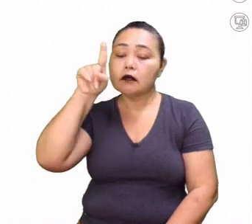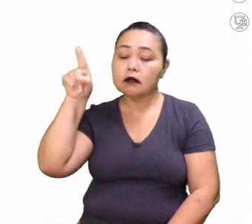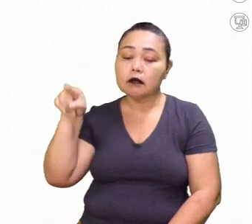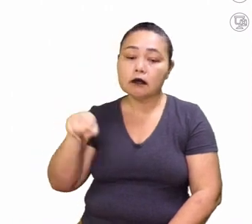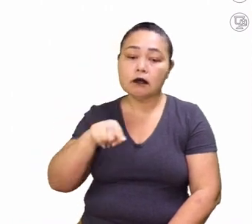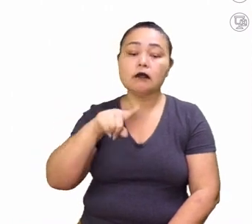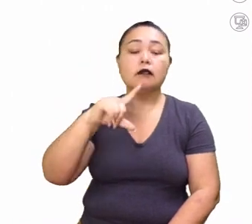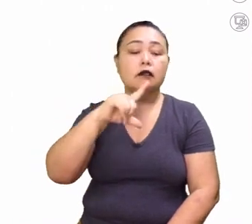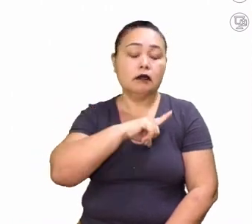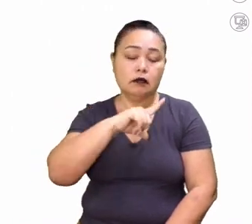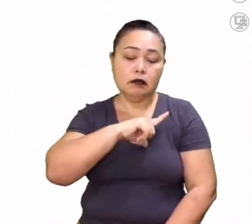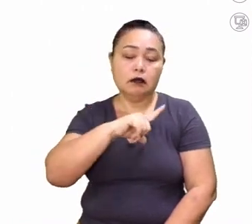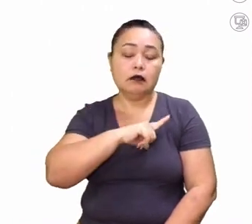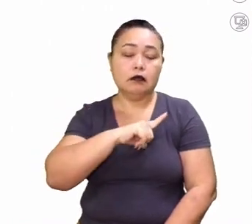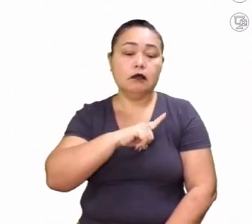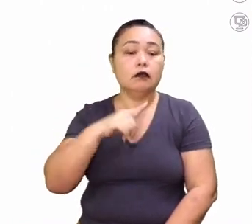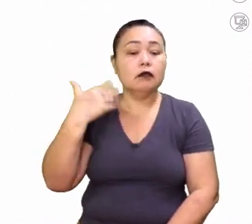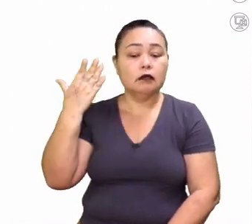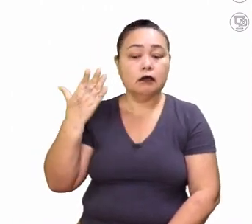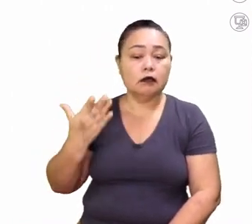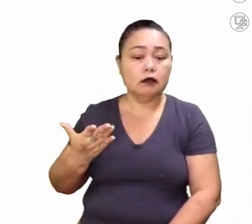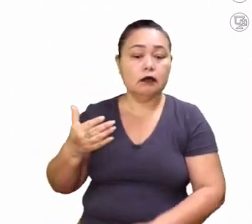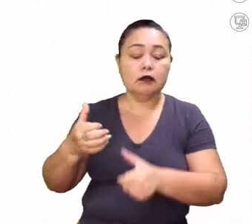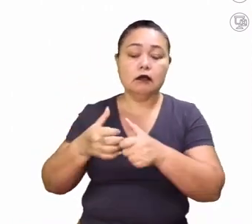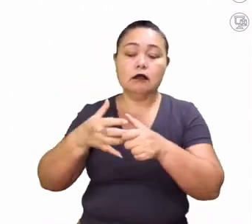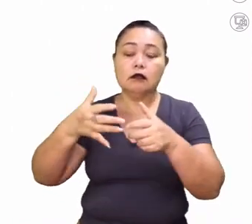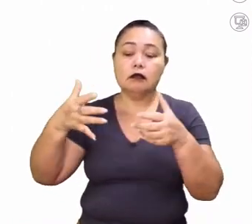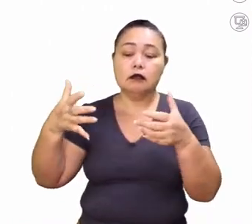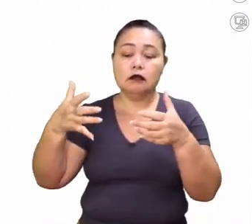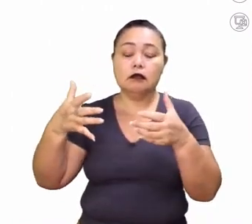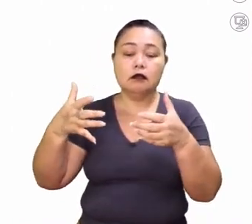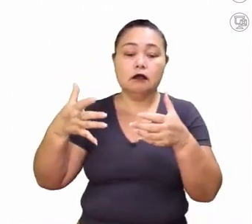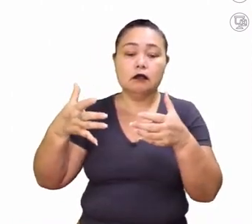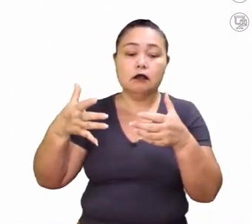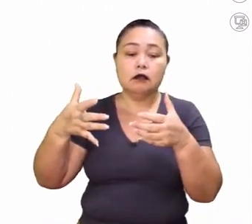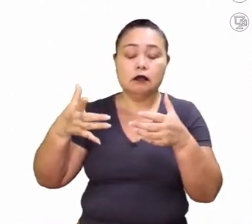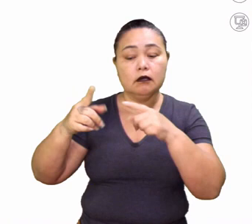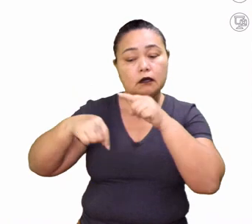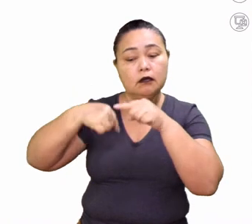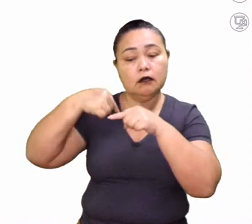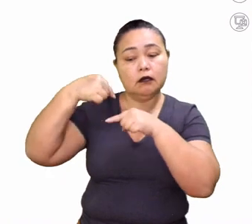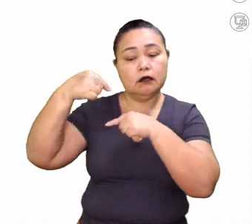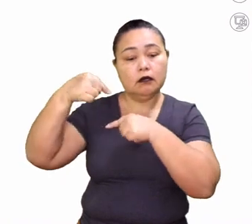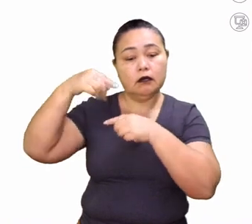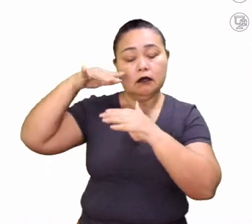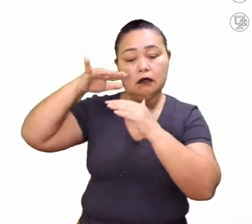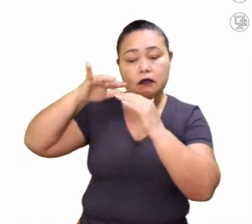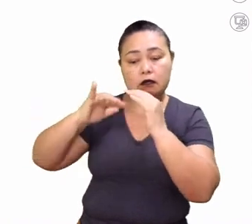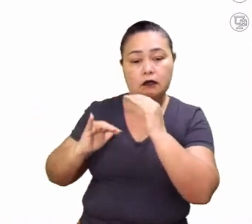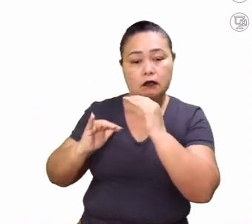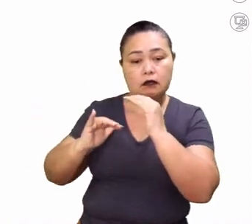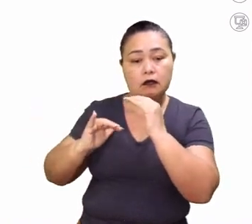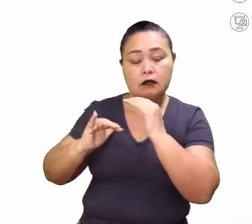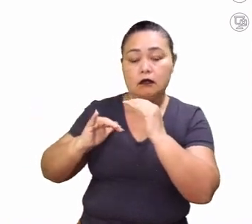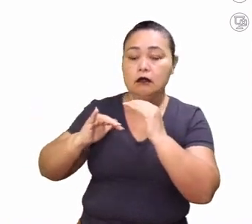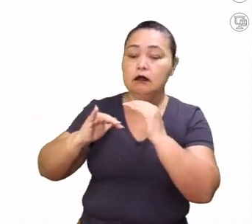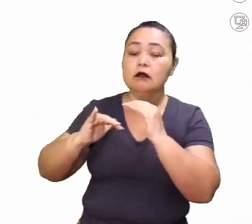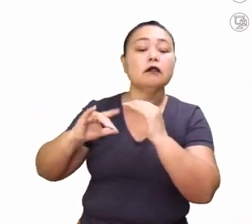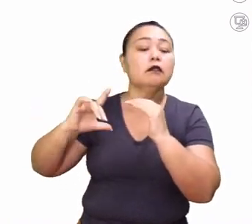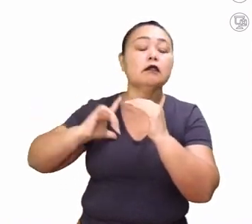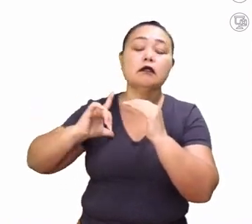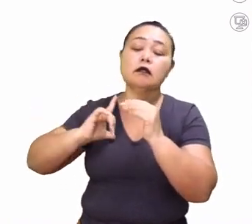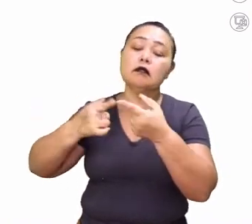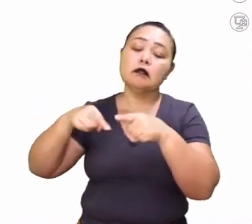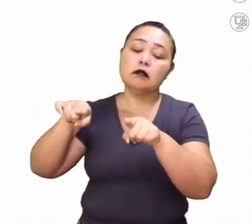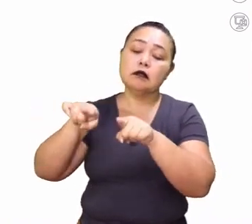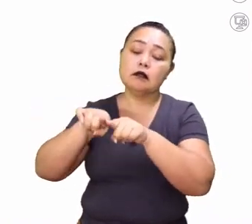Há trabalho né olha aí tem uma expansão isobárica e depois tem uma contração isobárica e nós temos